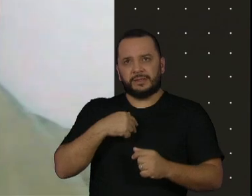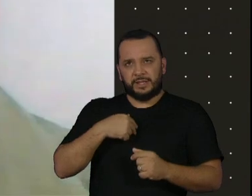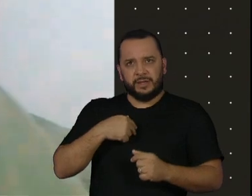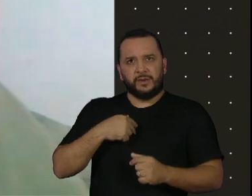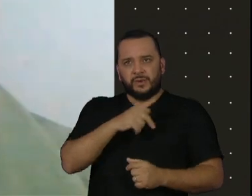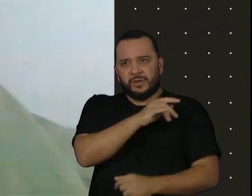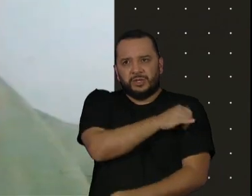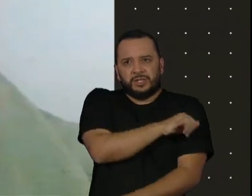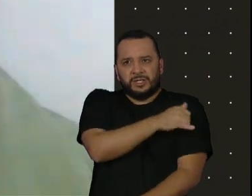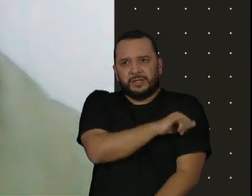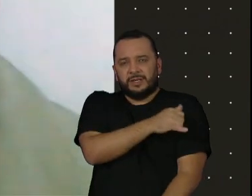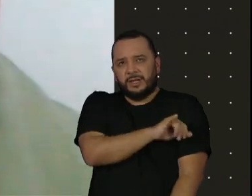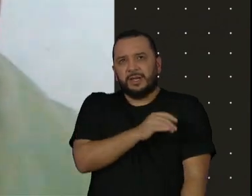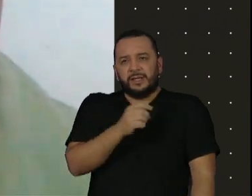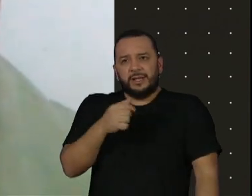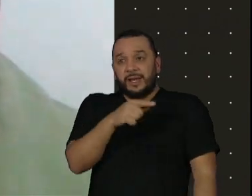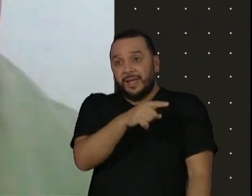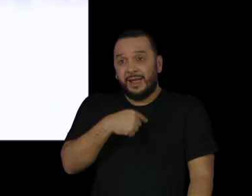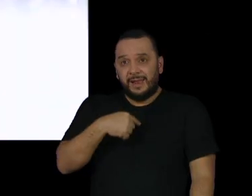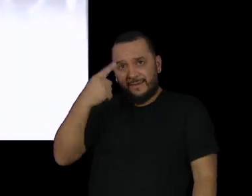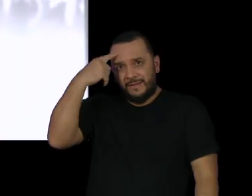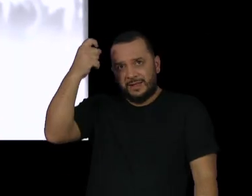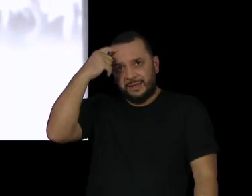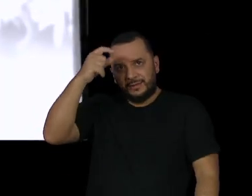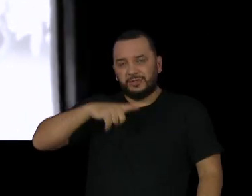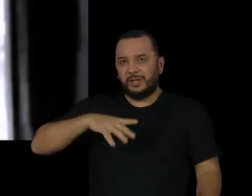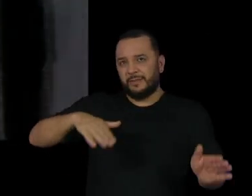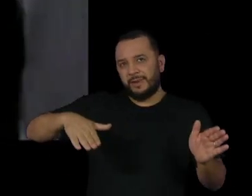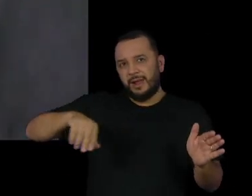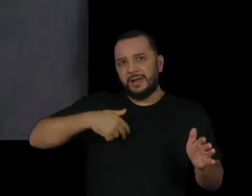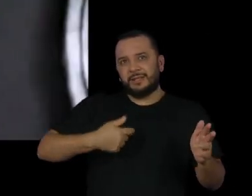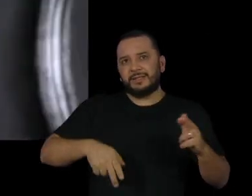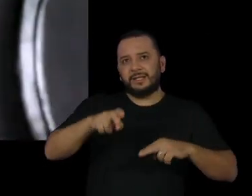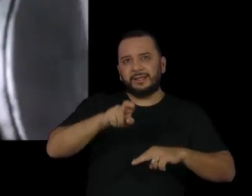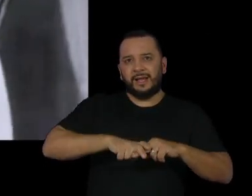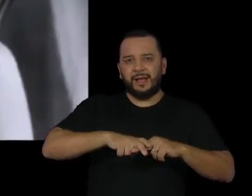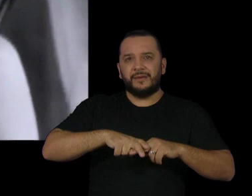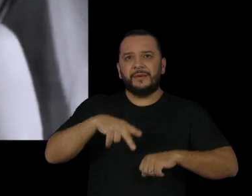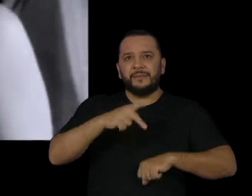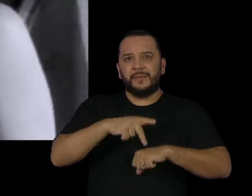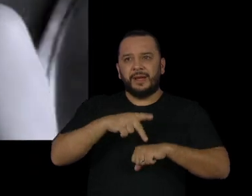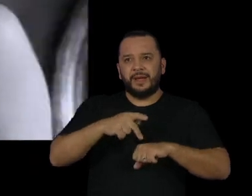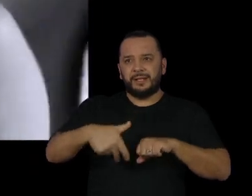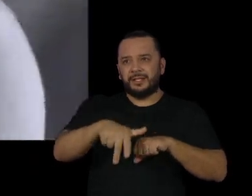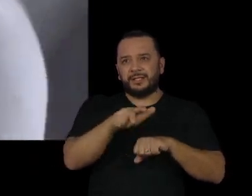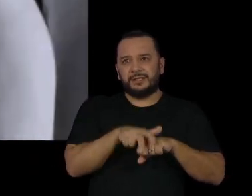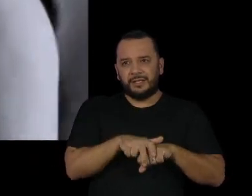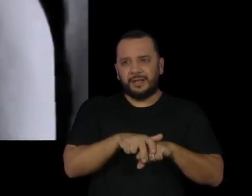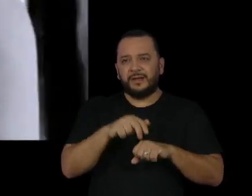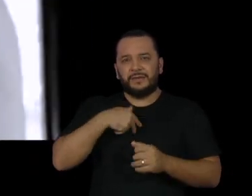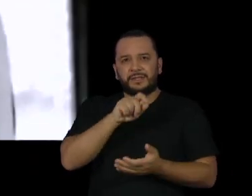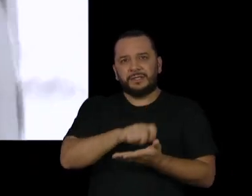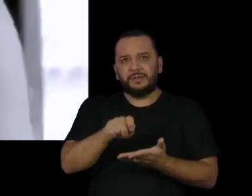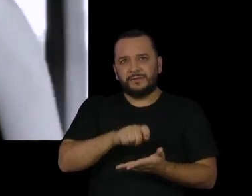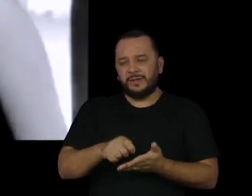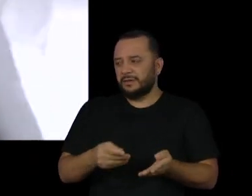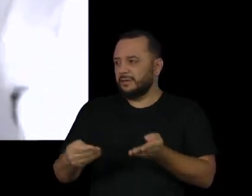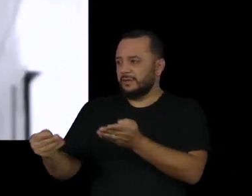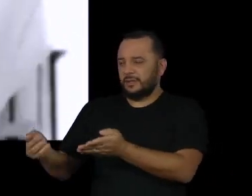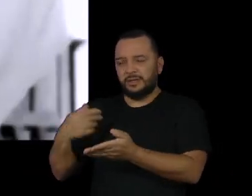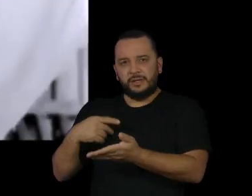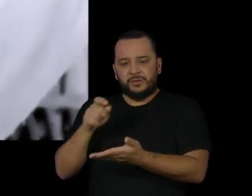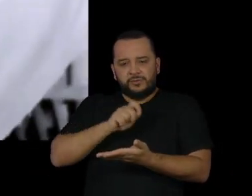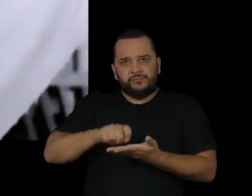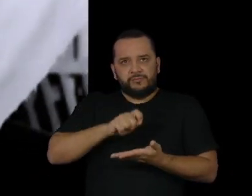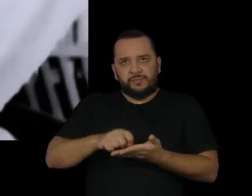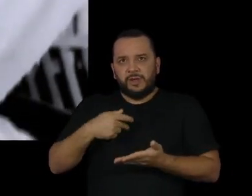ia para o set, que era uma praia, ele sentava lá numa pedra, ficava escrevendo, passava para mim os diálogos, eu passava para os